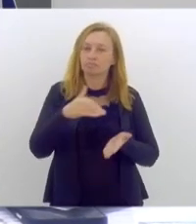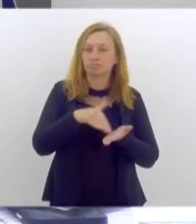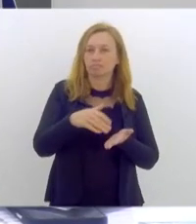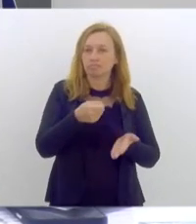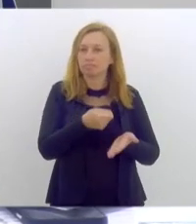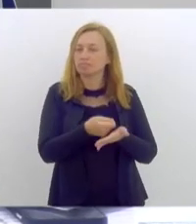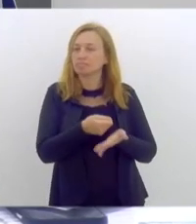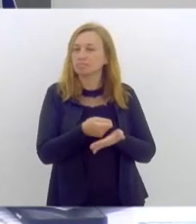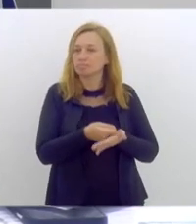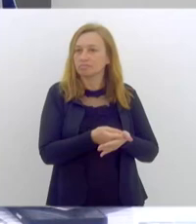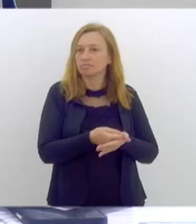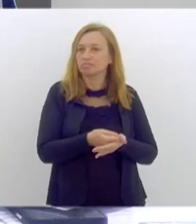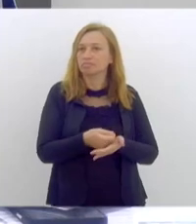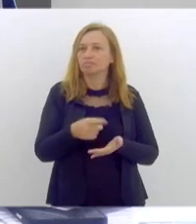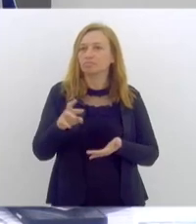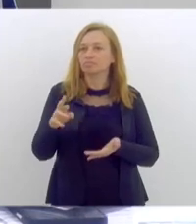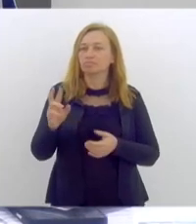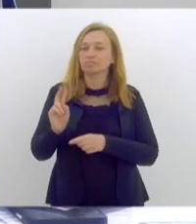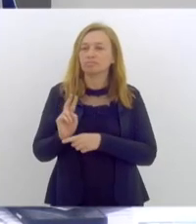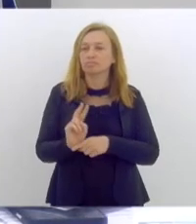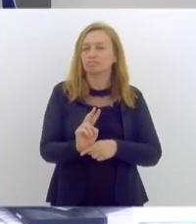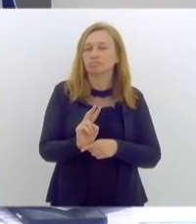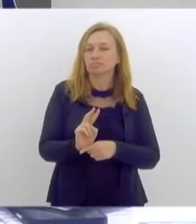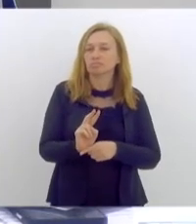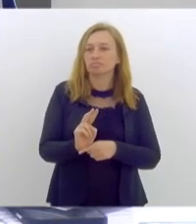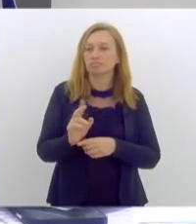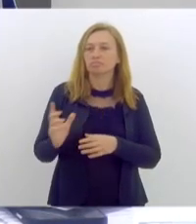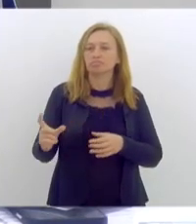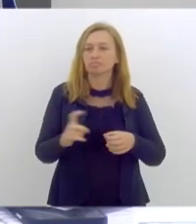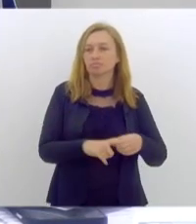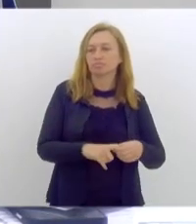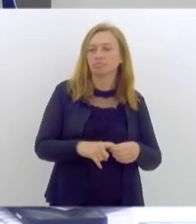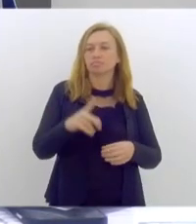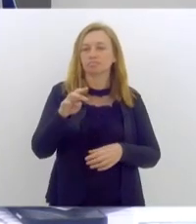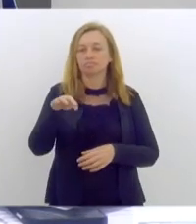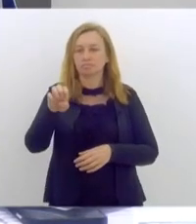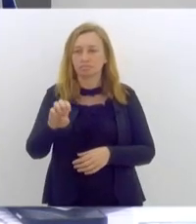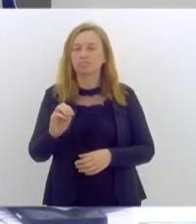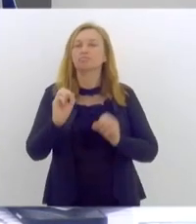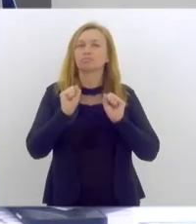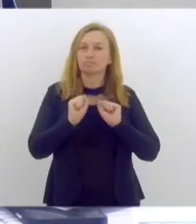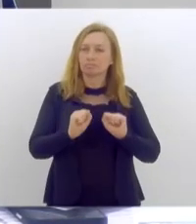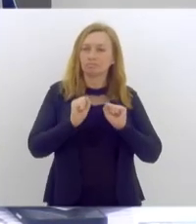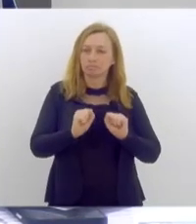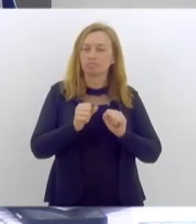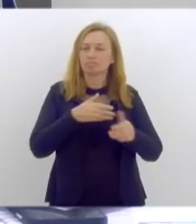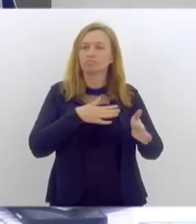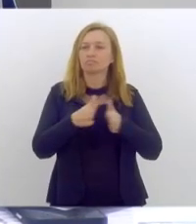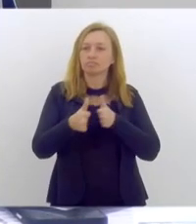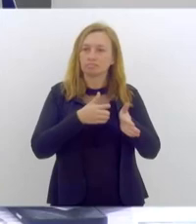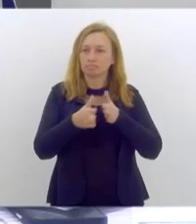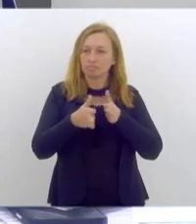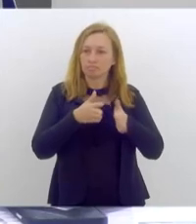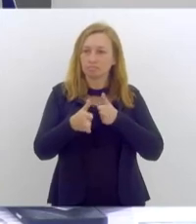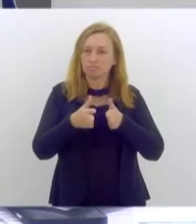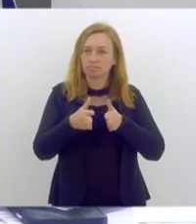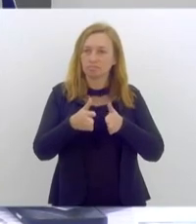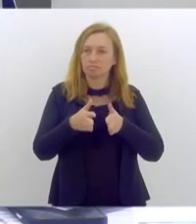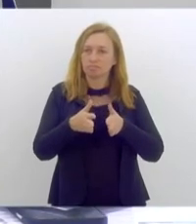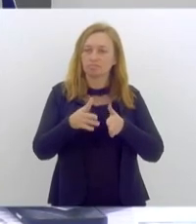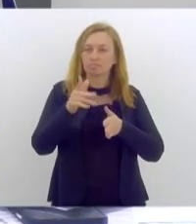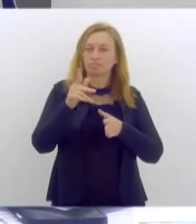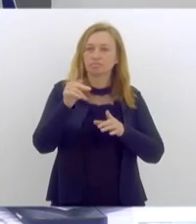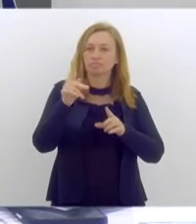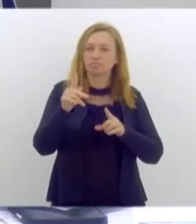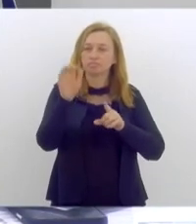atualmente condensado pela lingerie que podem ser acessados através do